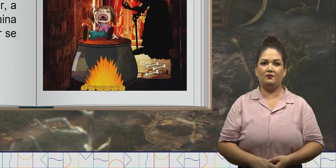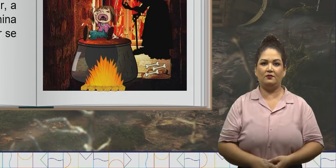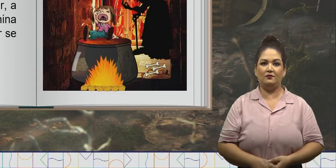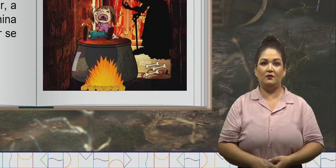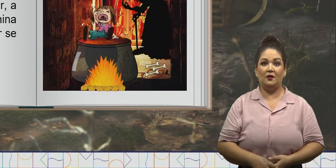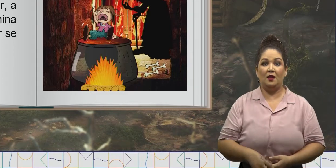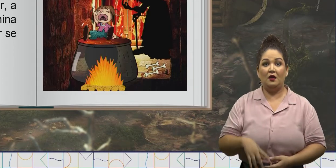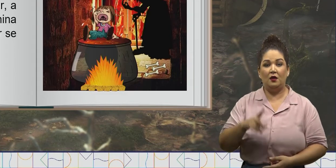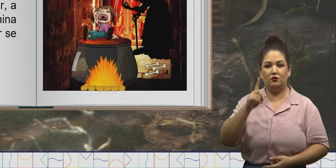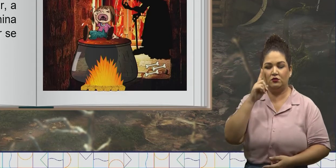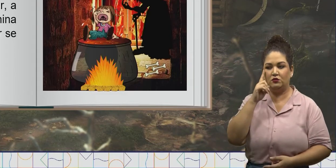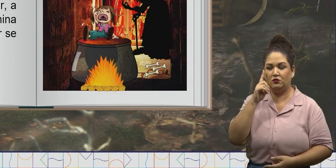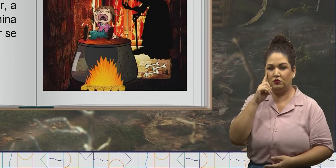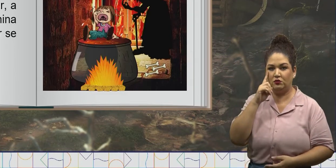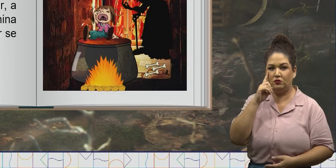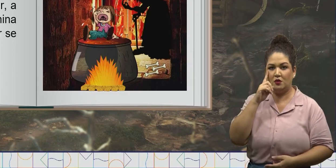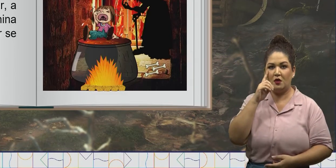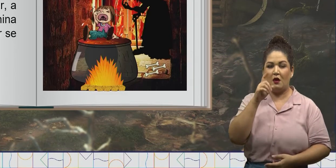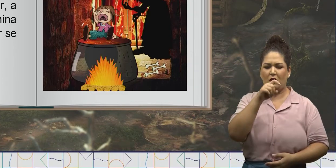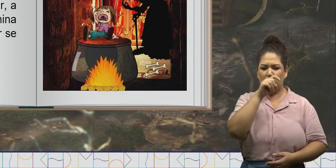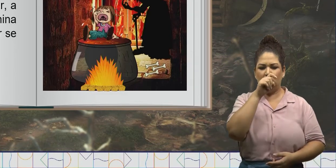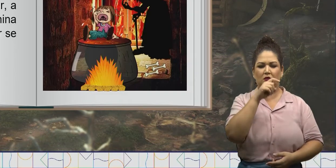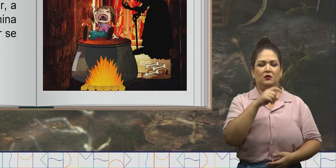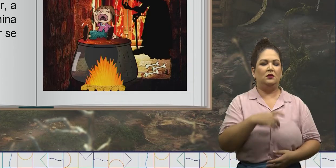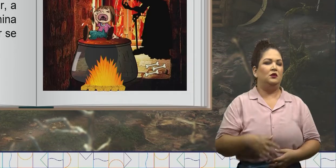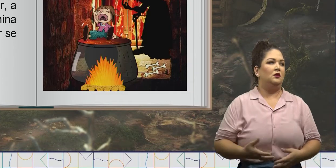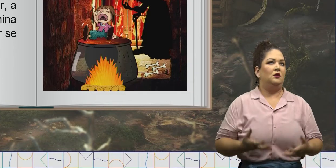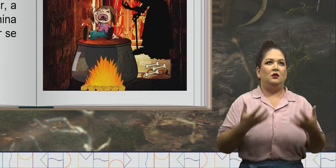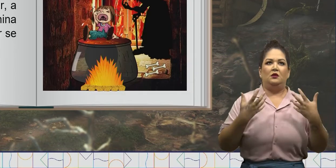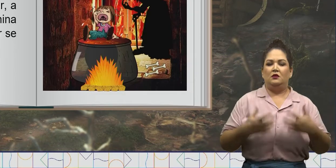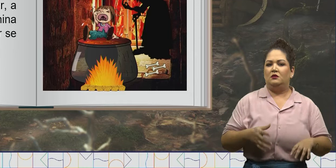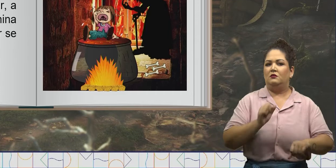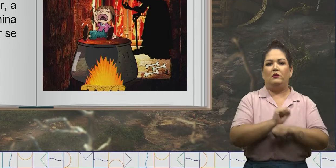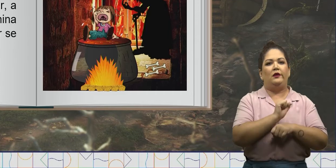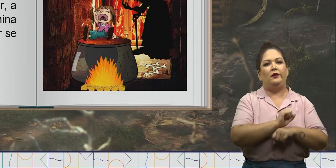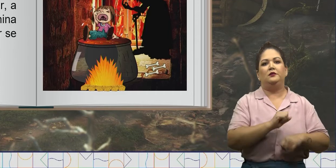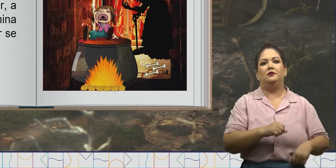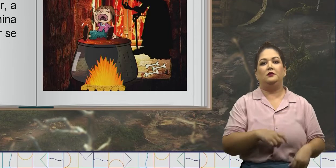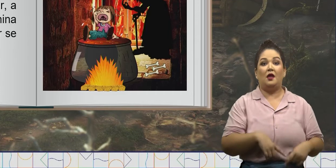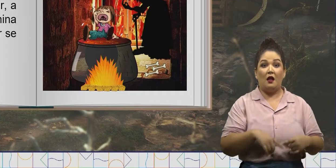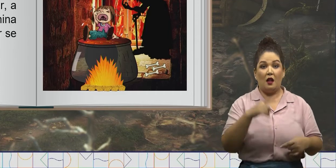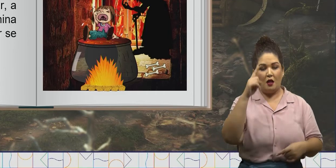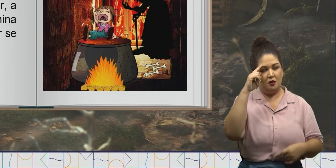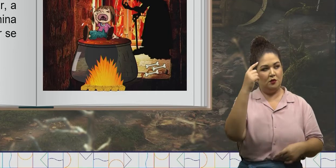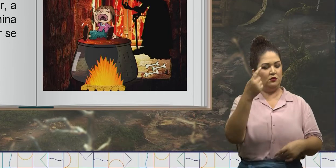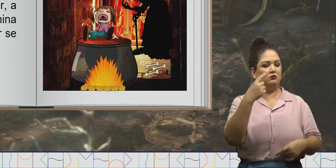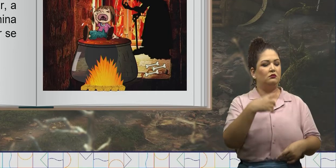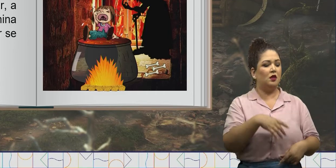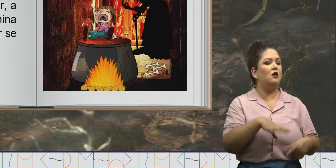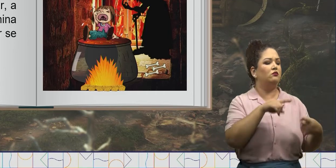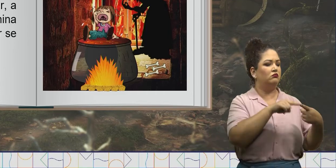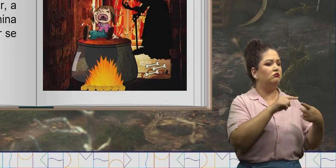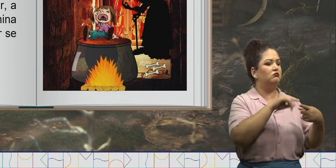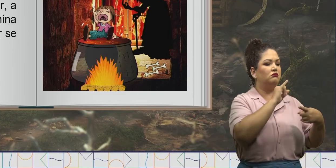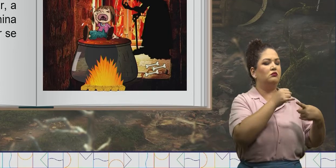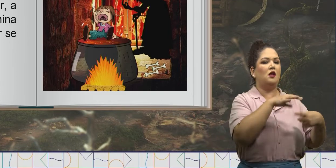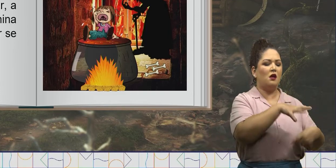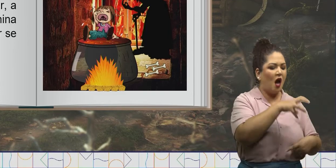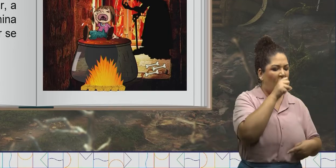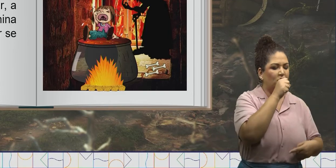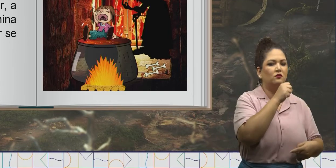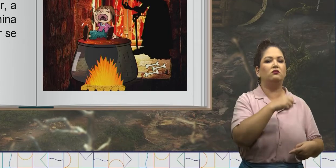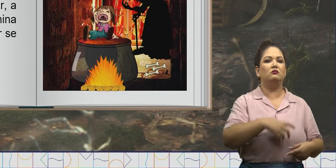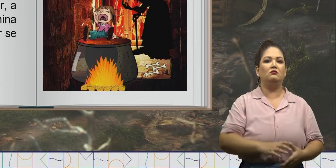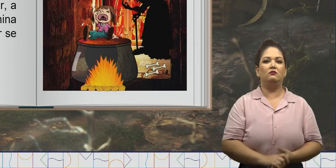dia, a bruxa se cansou de esperar e resolveu se alimentar de João.